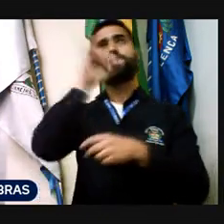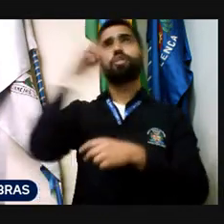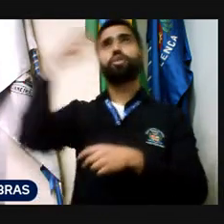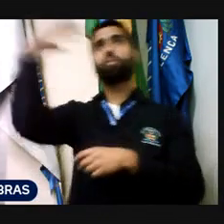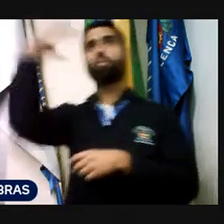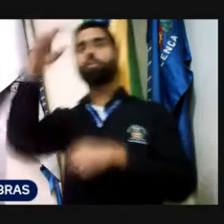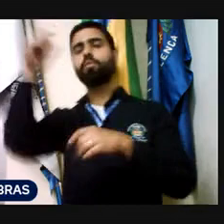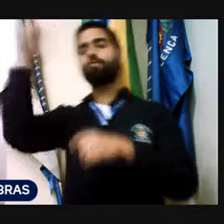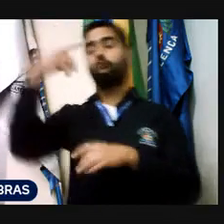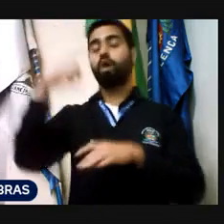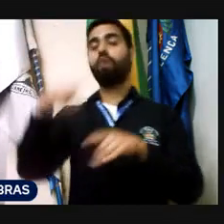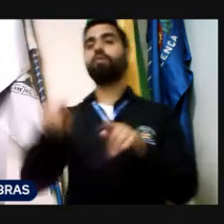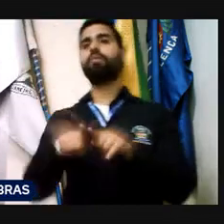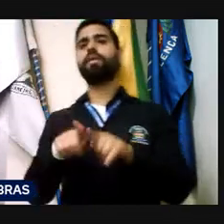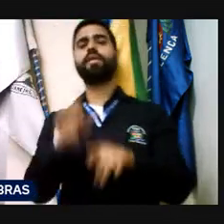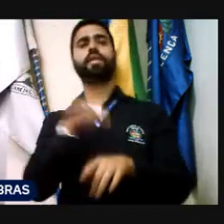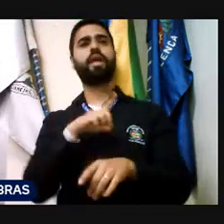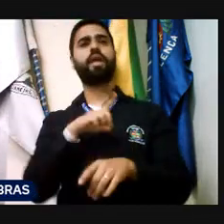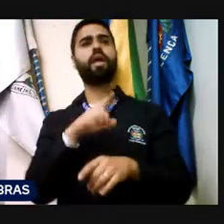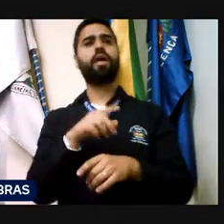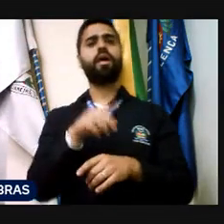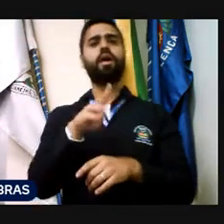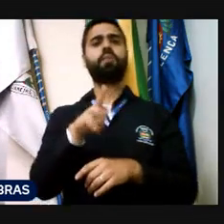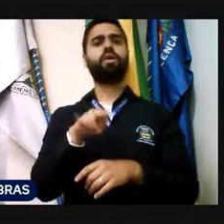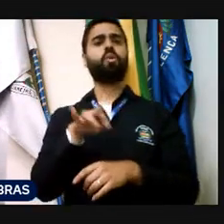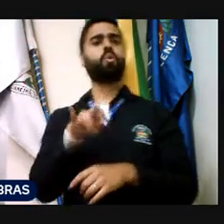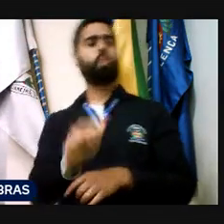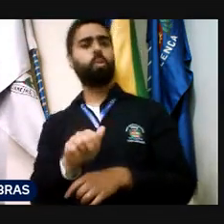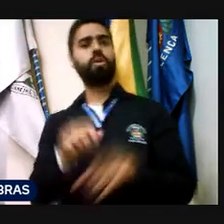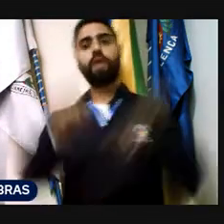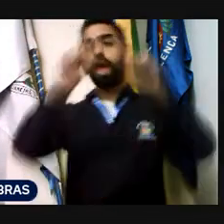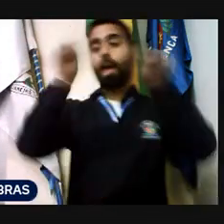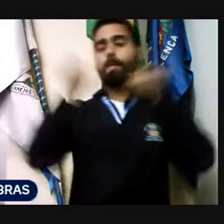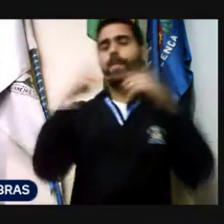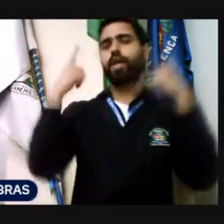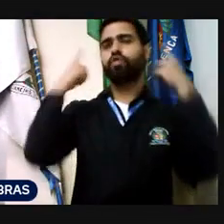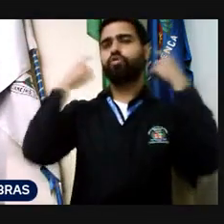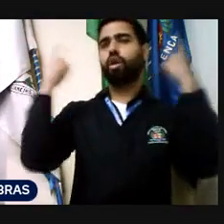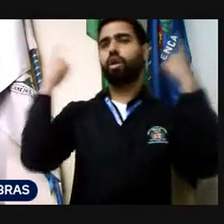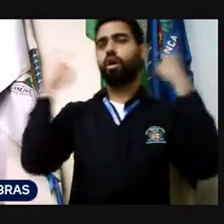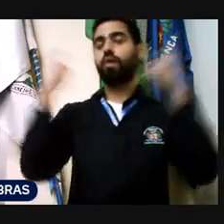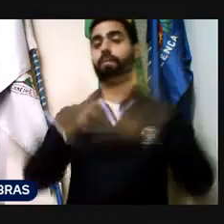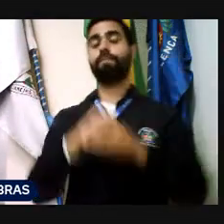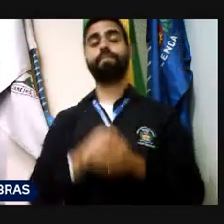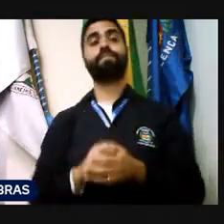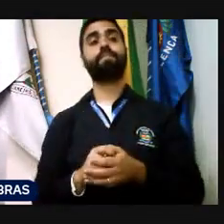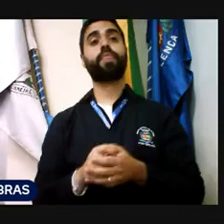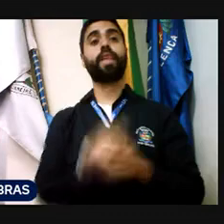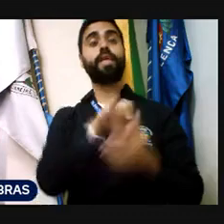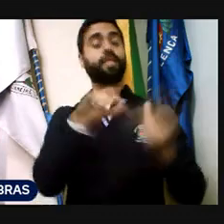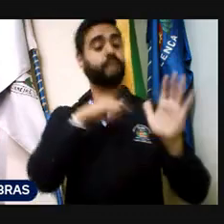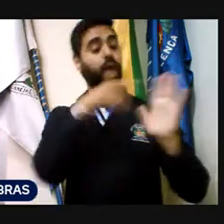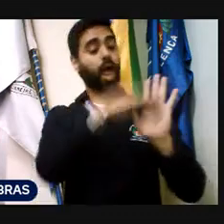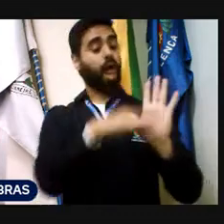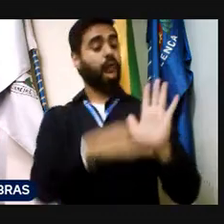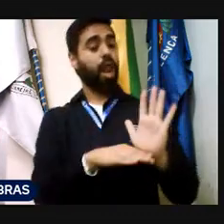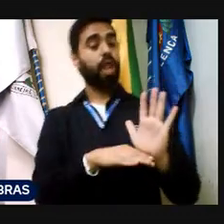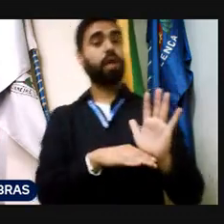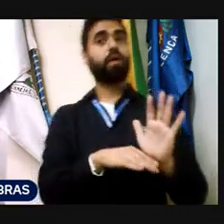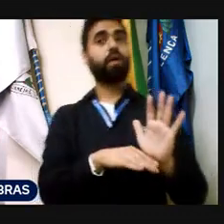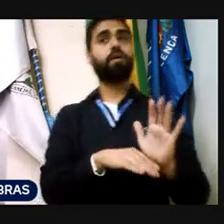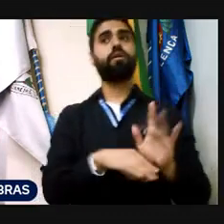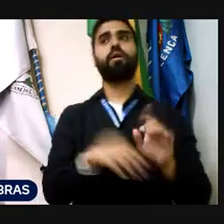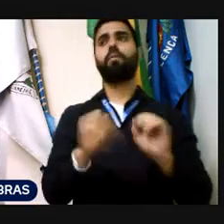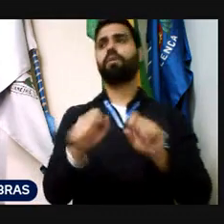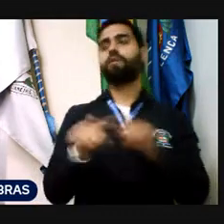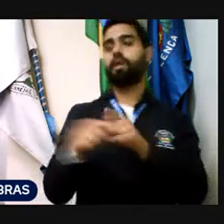de dados, anemômetro, biruta, pluviômetro, placas solares, etc. Existe um cronograma de manutenção que consta roçagem dos mirantes